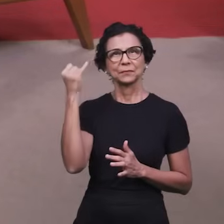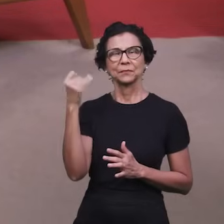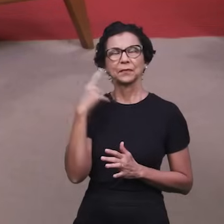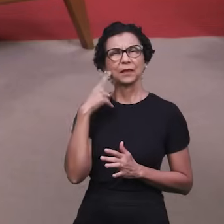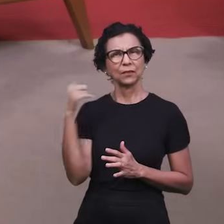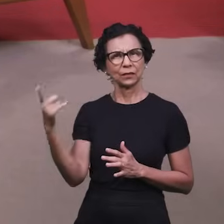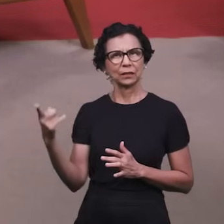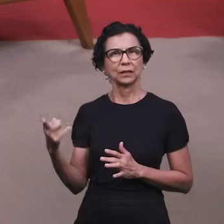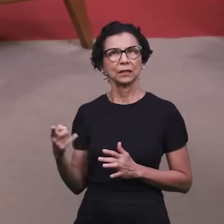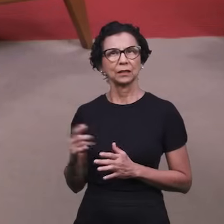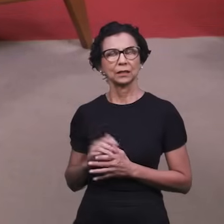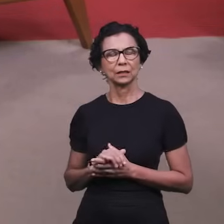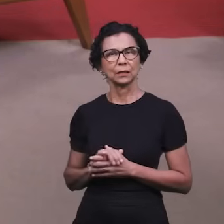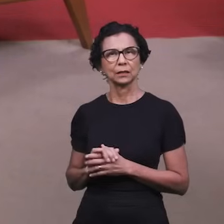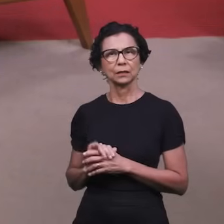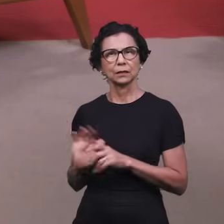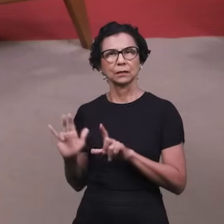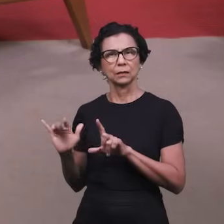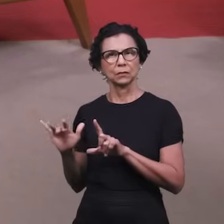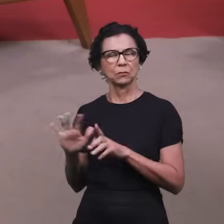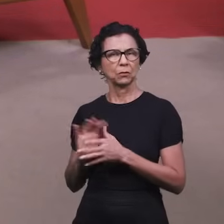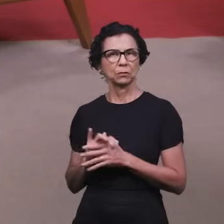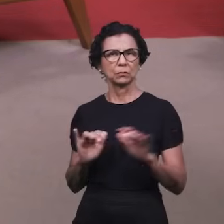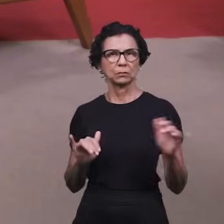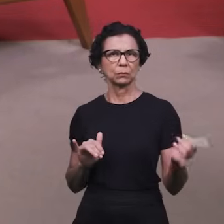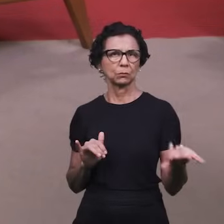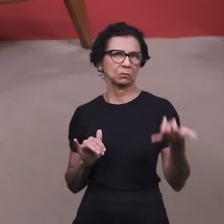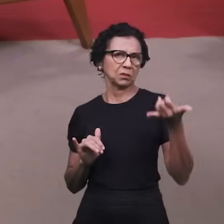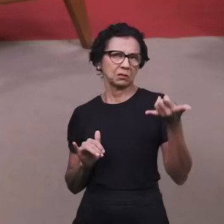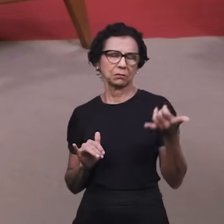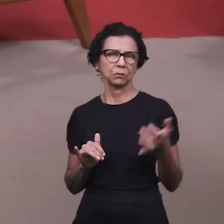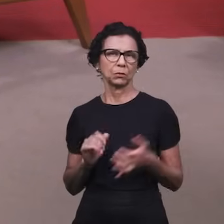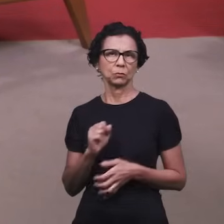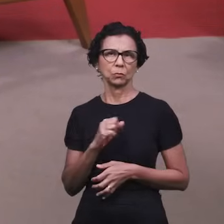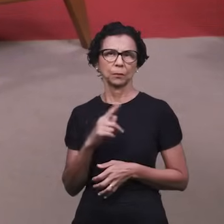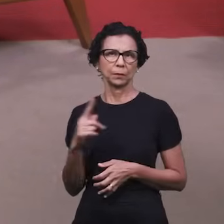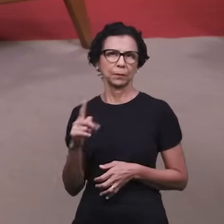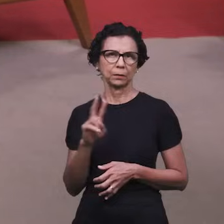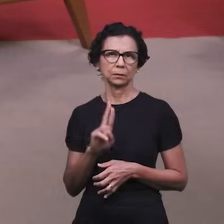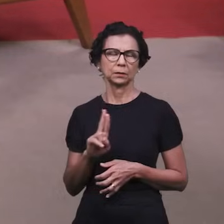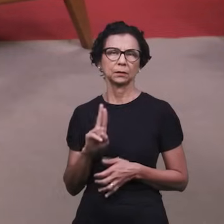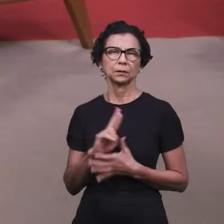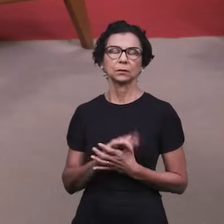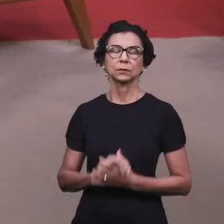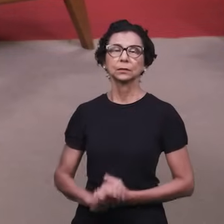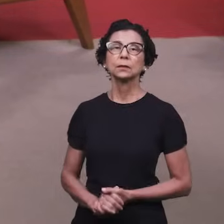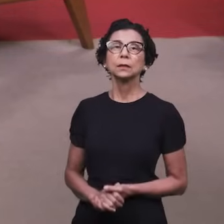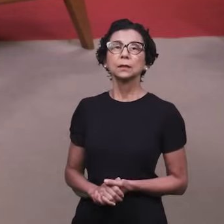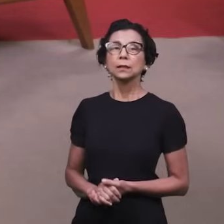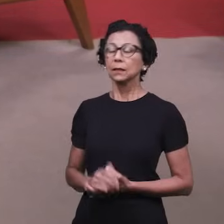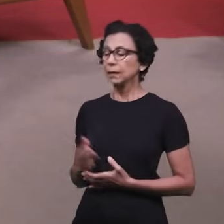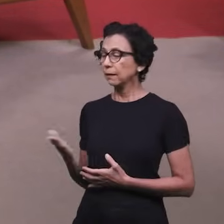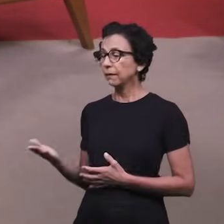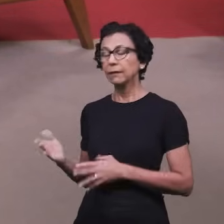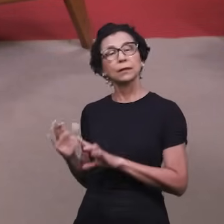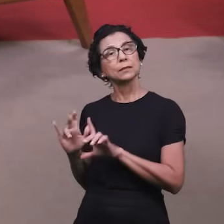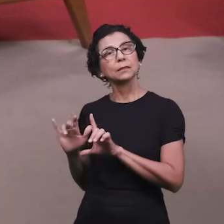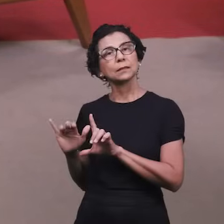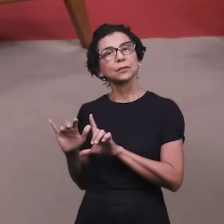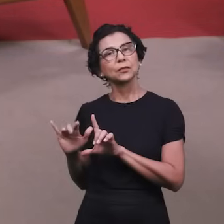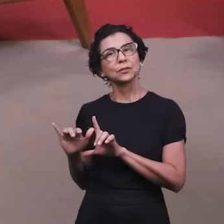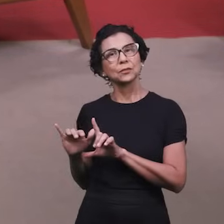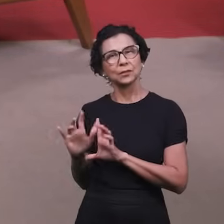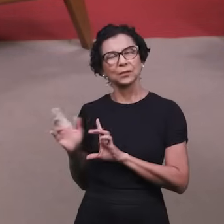na tela da sua TV, ou do seu smartphone, ou, né, do aplicativo que você estiver utilizando, esse QR Code,